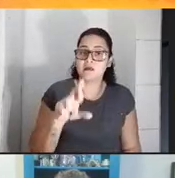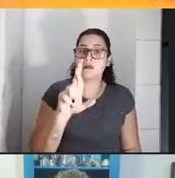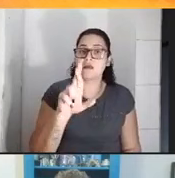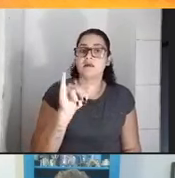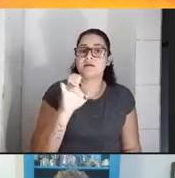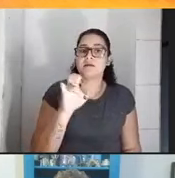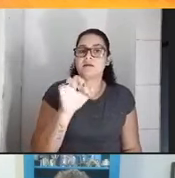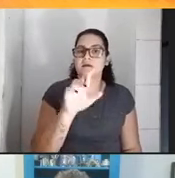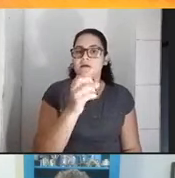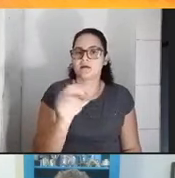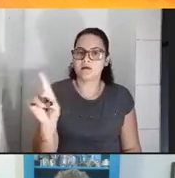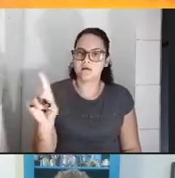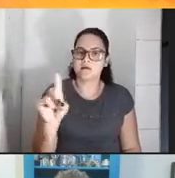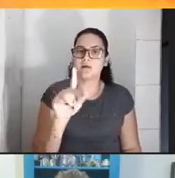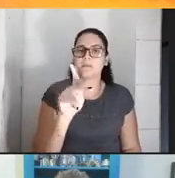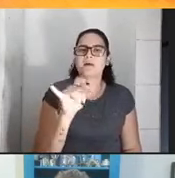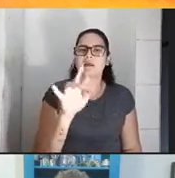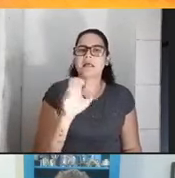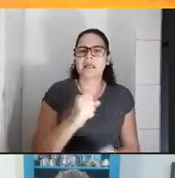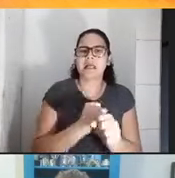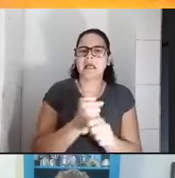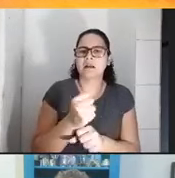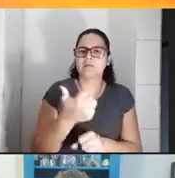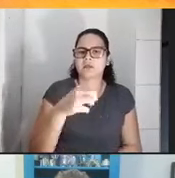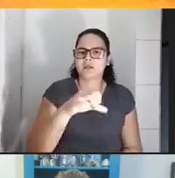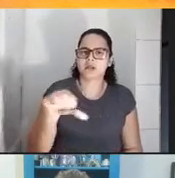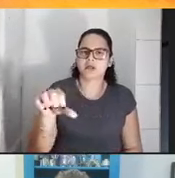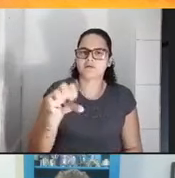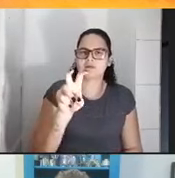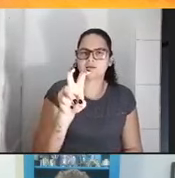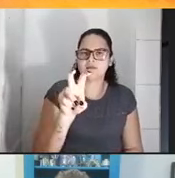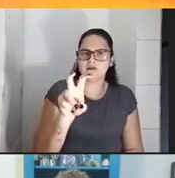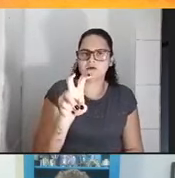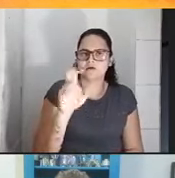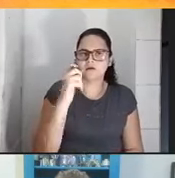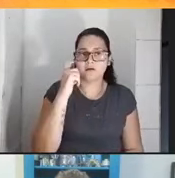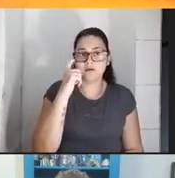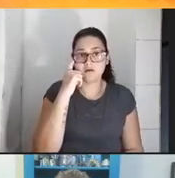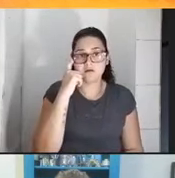em 1995, 96.